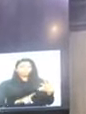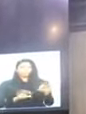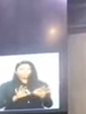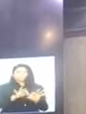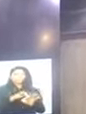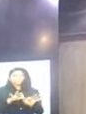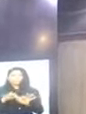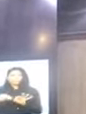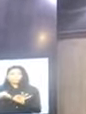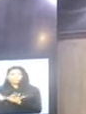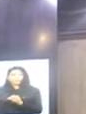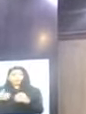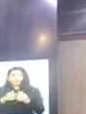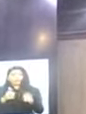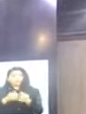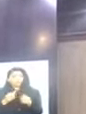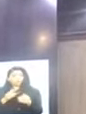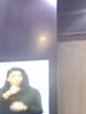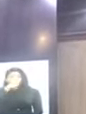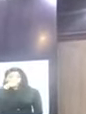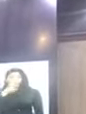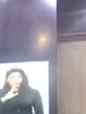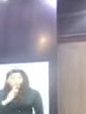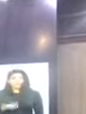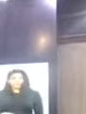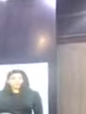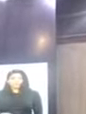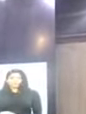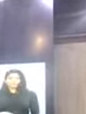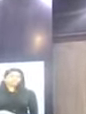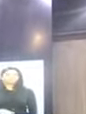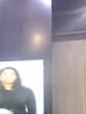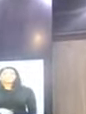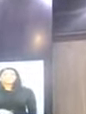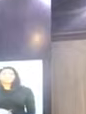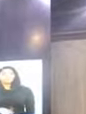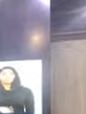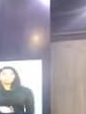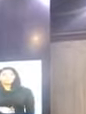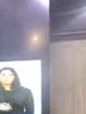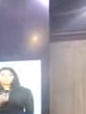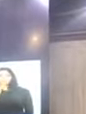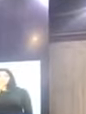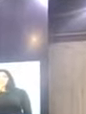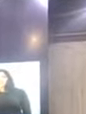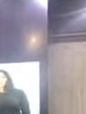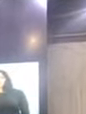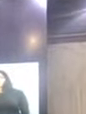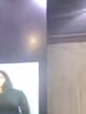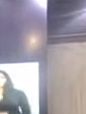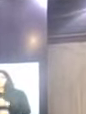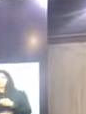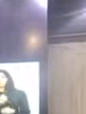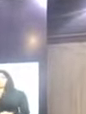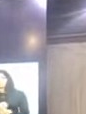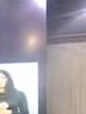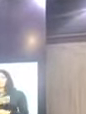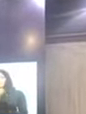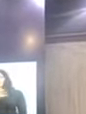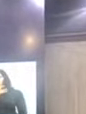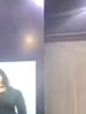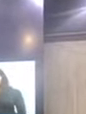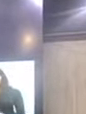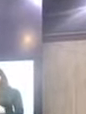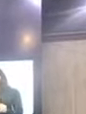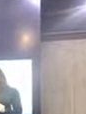Sá. O prefeito Edson Sá e Aquiraz, nesse atual mandato, em 3 anos e quase